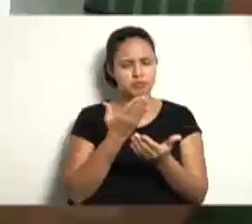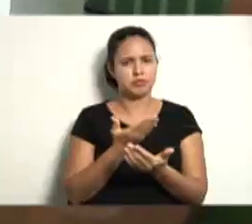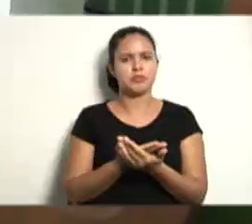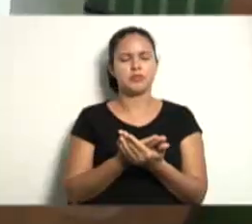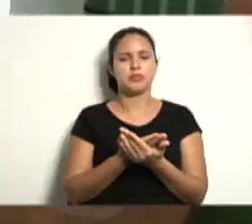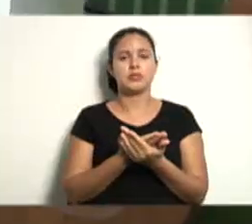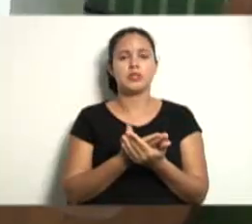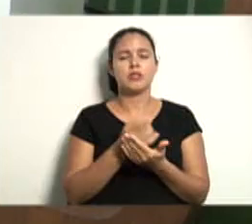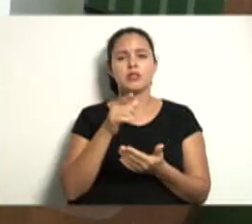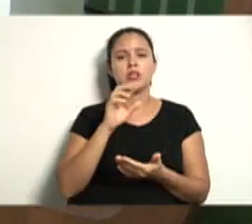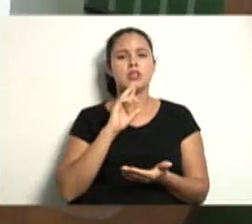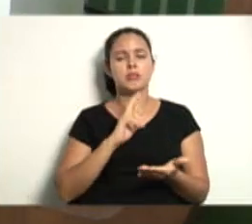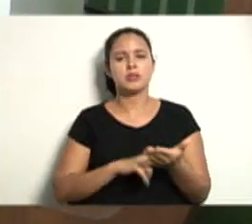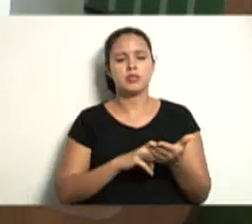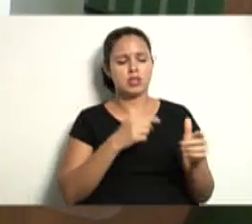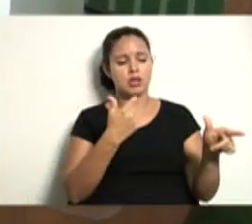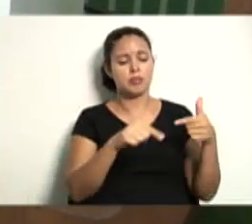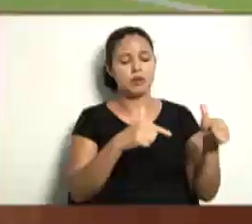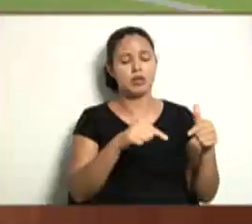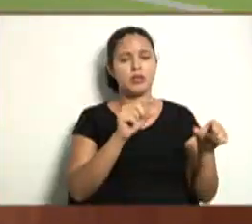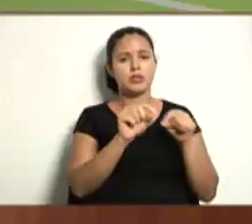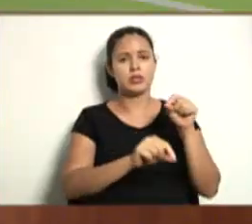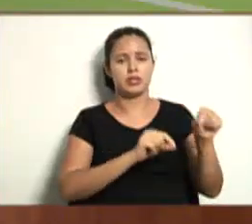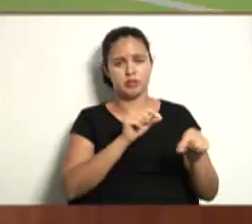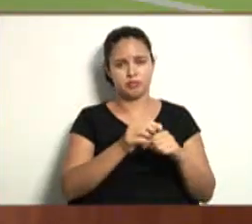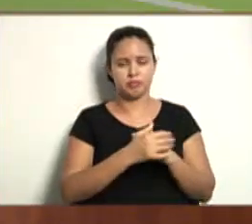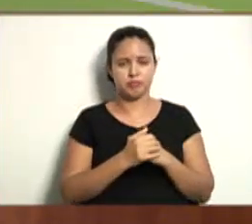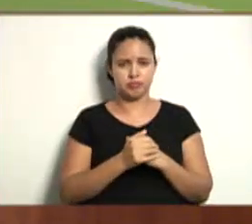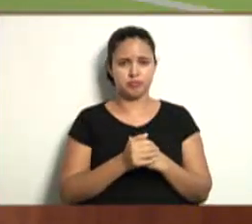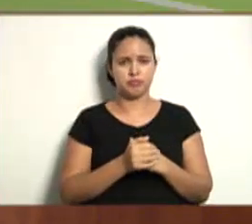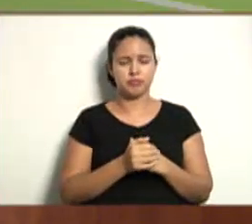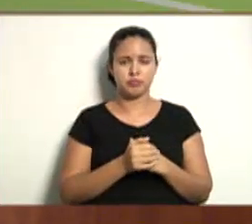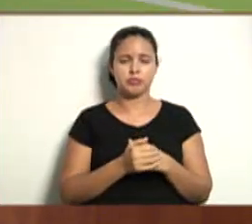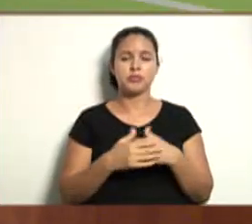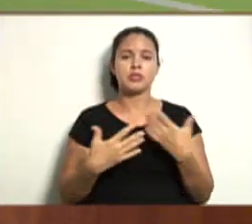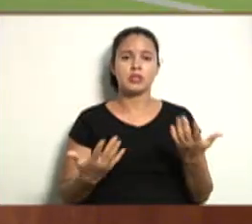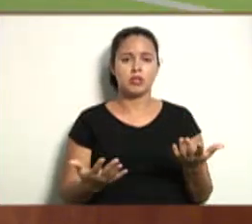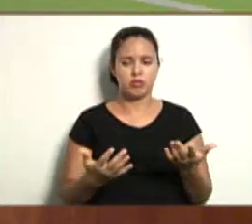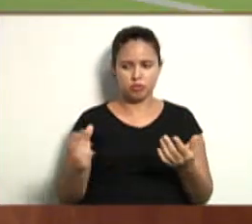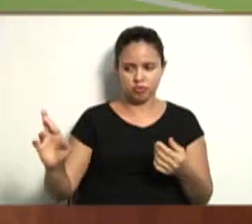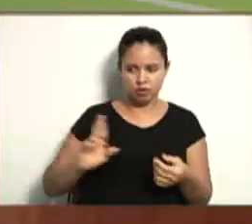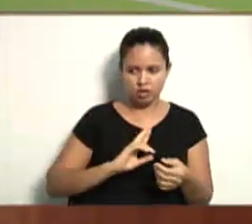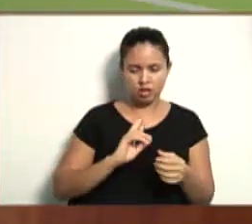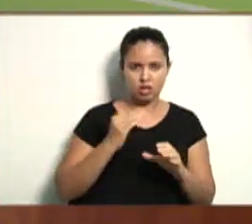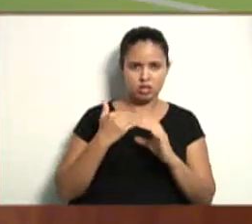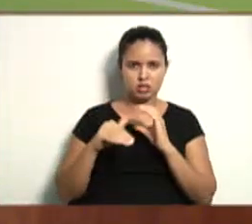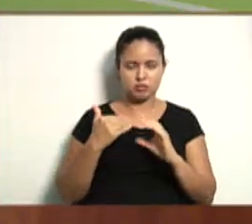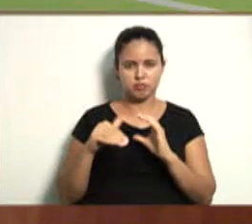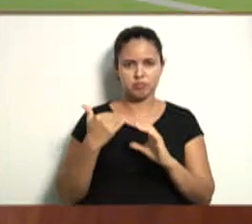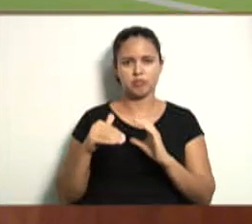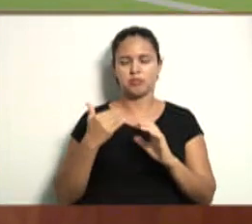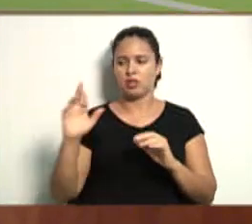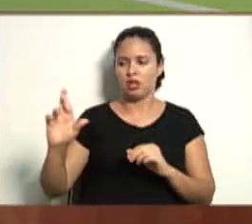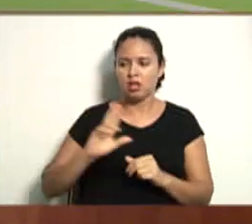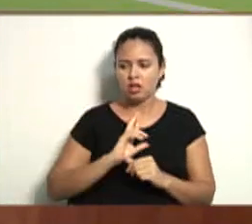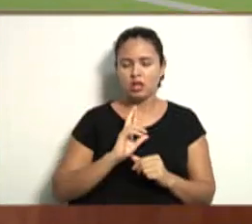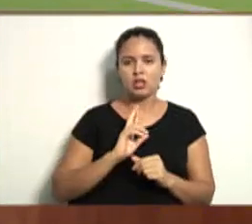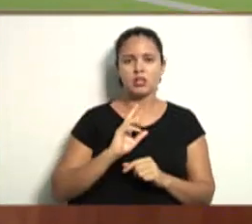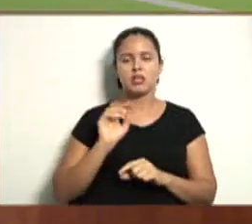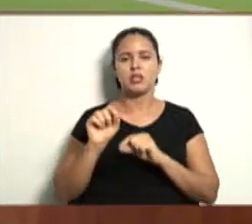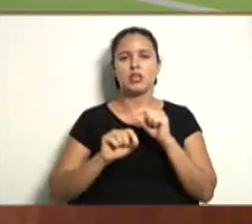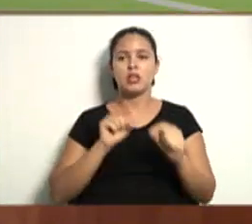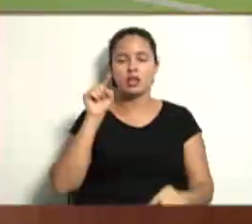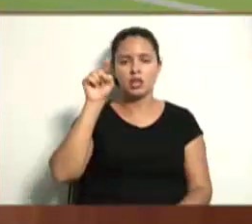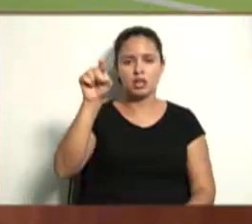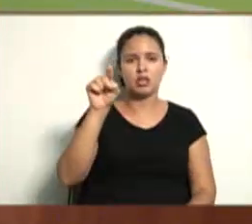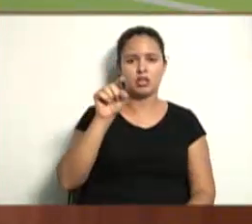dizer com relação ao trabalho? Olha, veio aqui a resposta, estou aqui encantado com a resposta lá